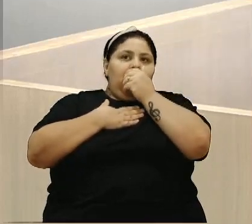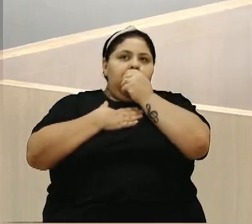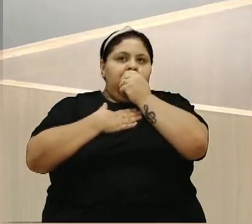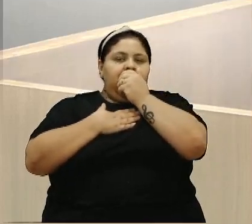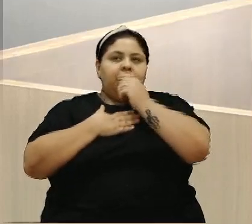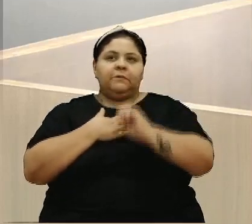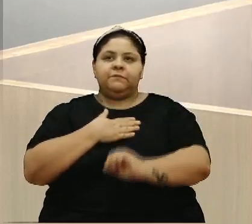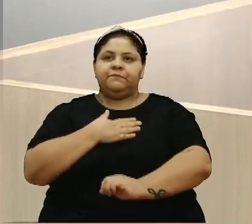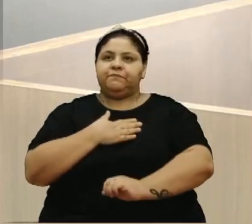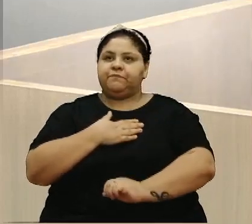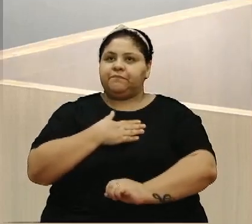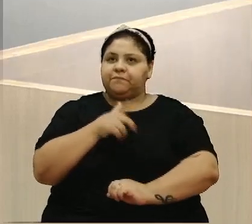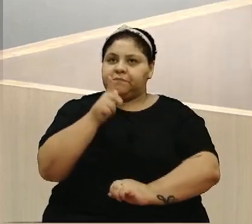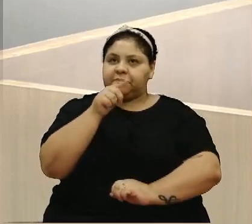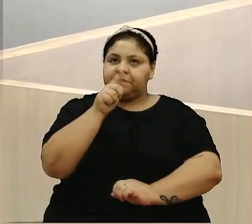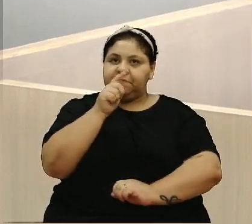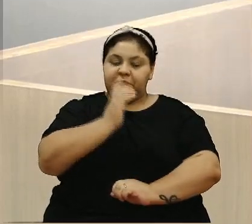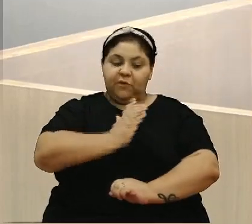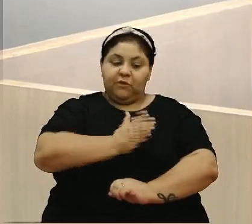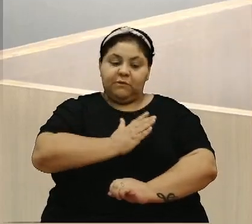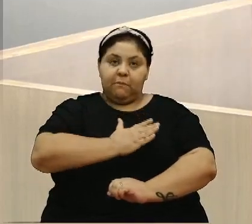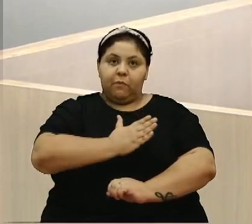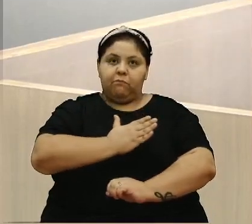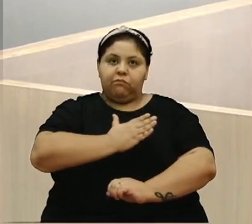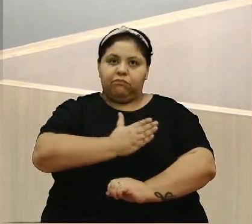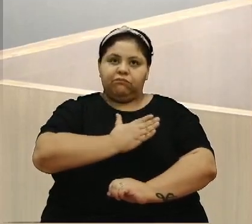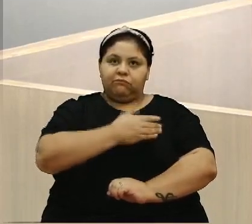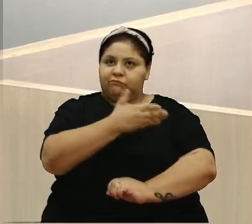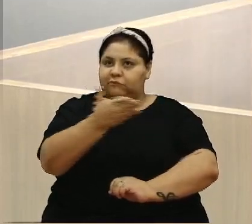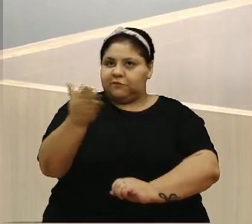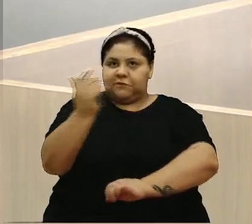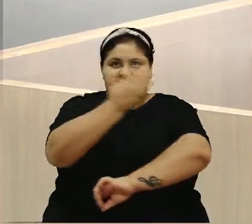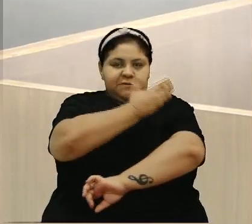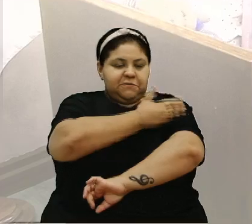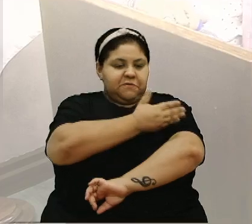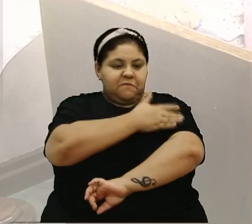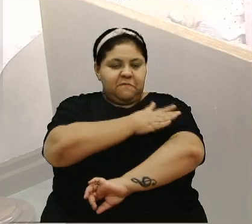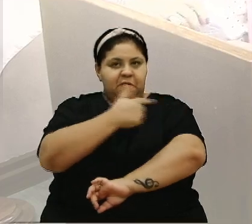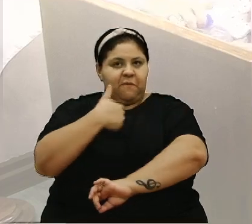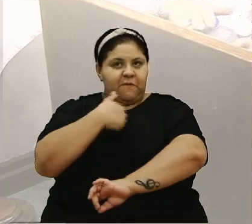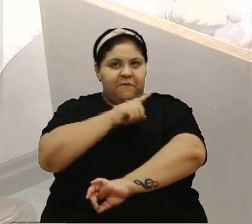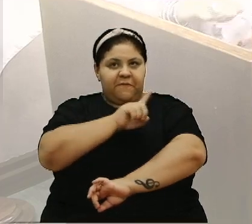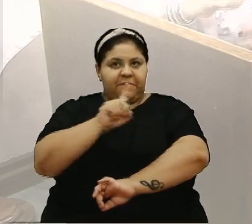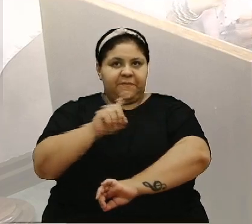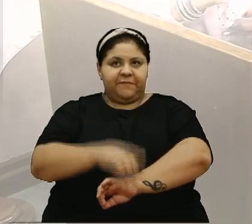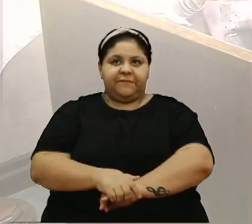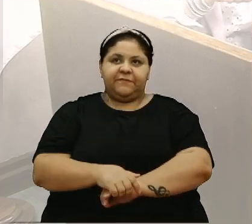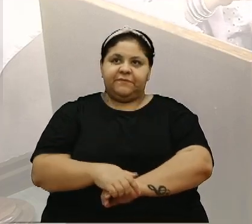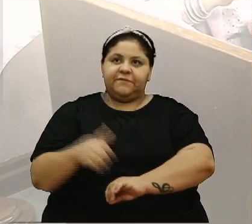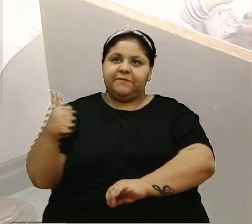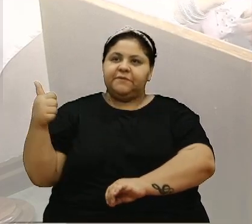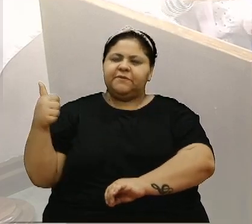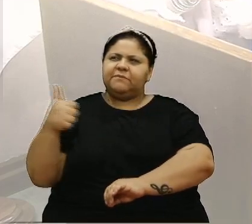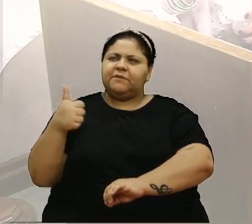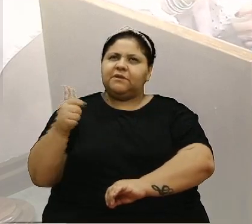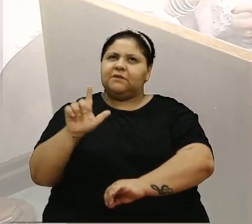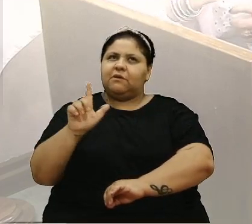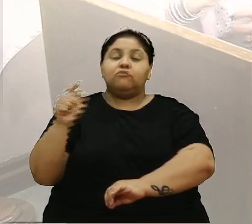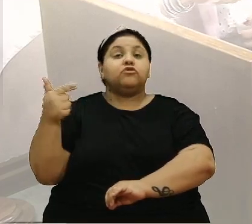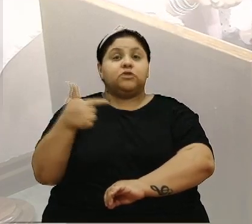porque meu coração está assim... Vocês estão acostumados, eu não. Meu primeiro, quer dizer,